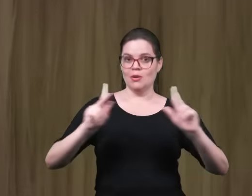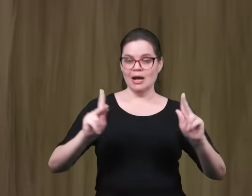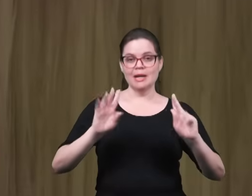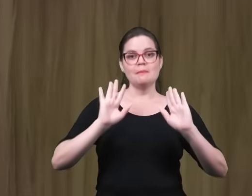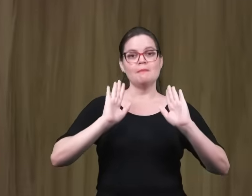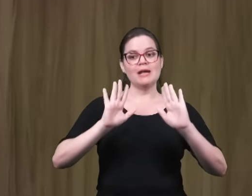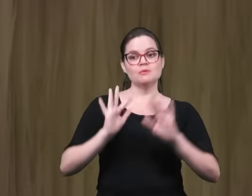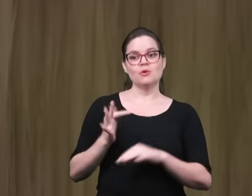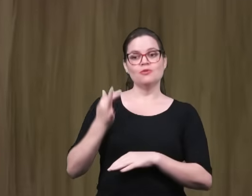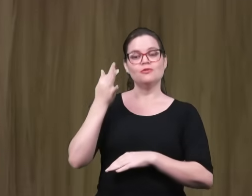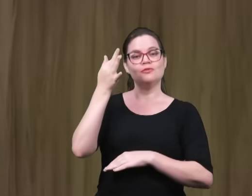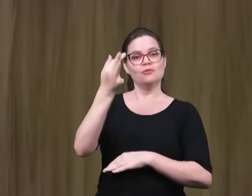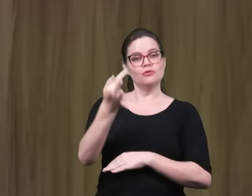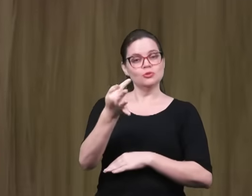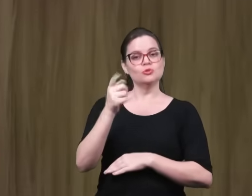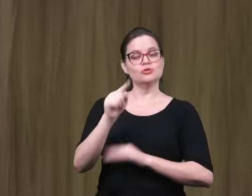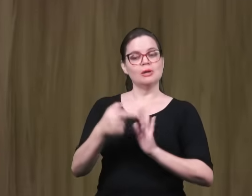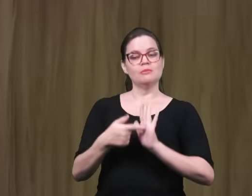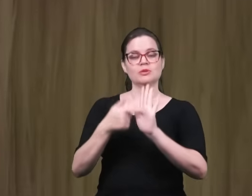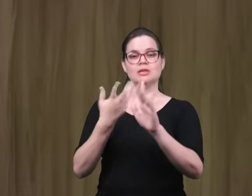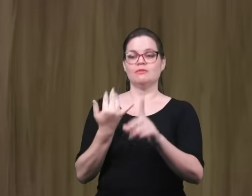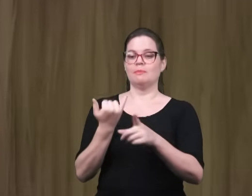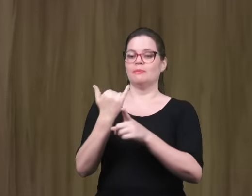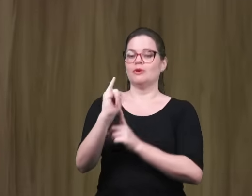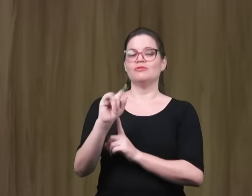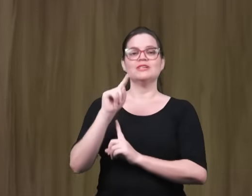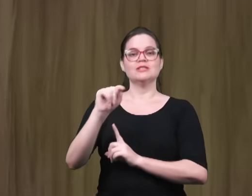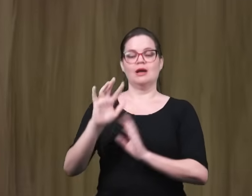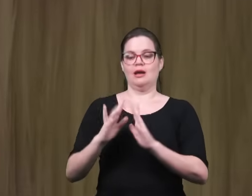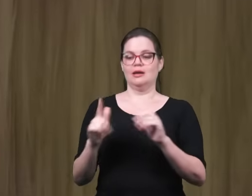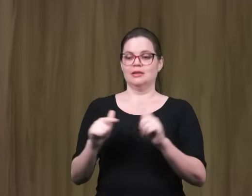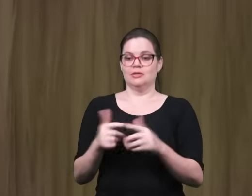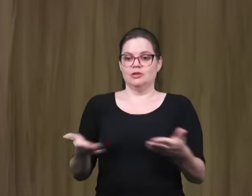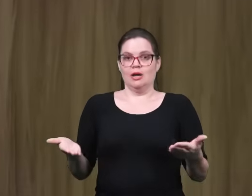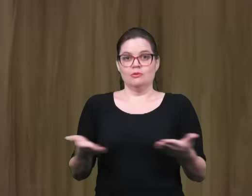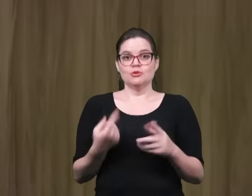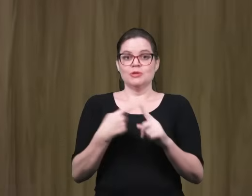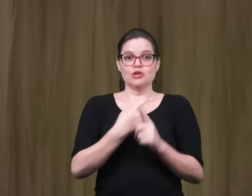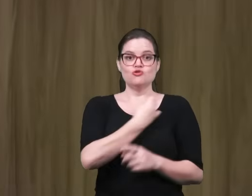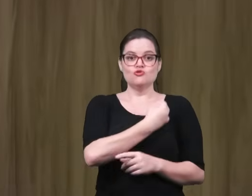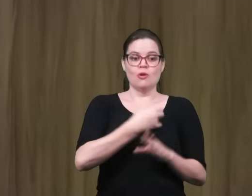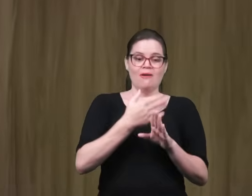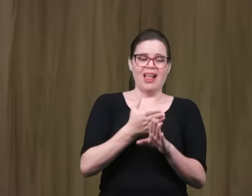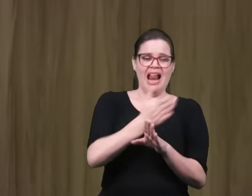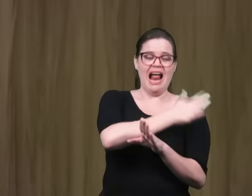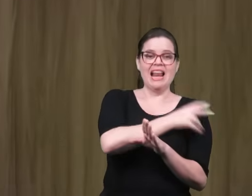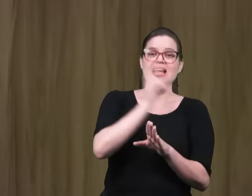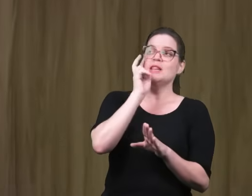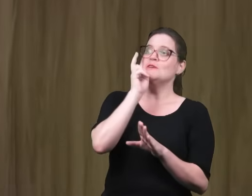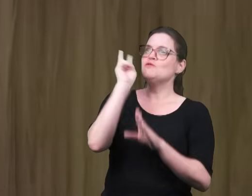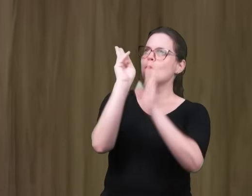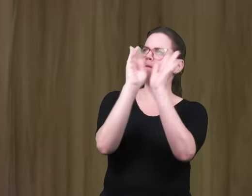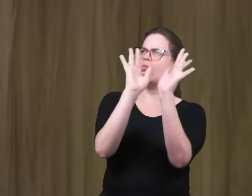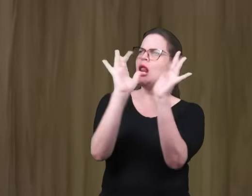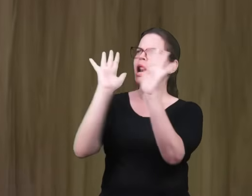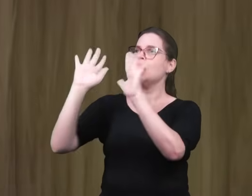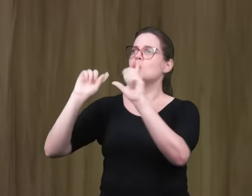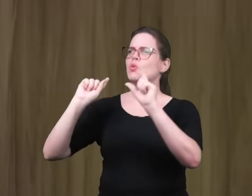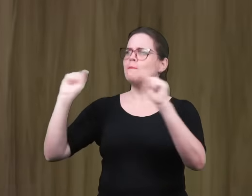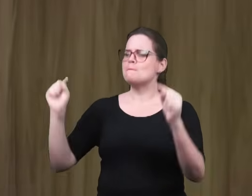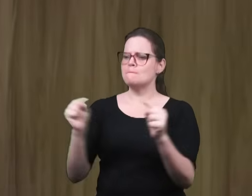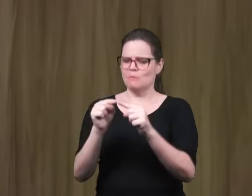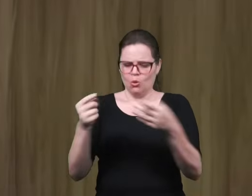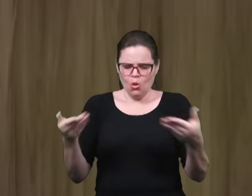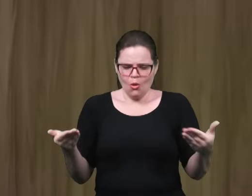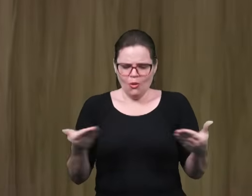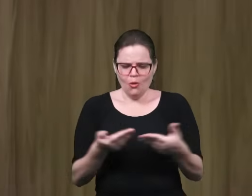ou seja, João viveu aquilo que o Espírito Santo de Deus está fazendo no meio da igreja hoje. Então, cada tipo